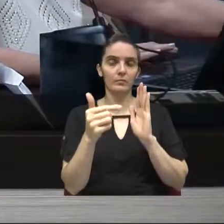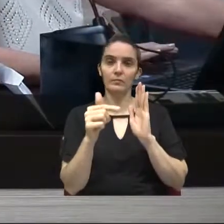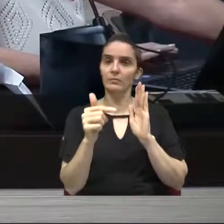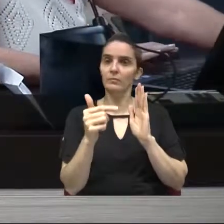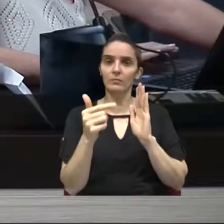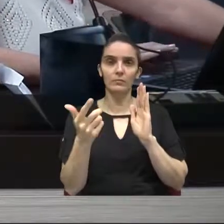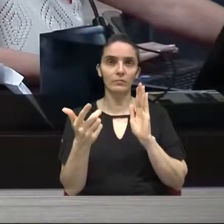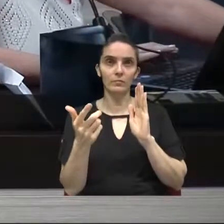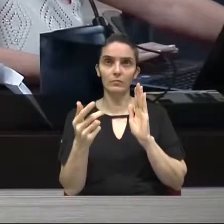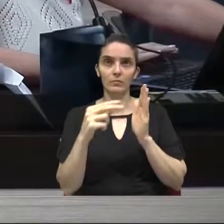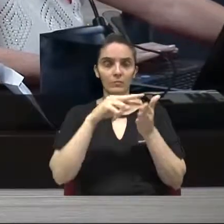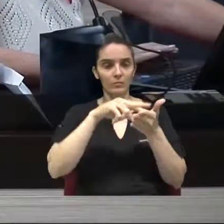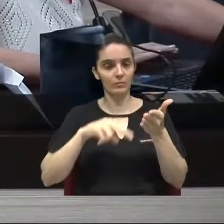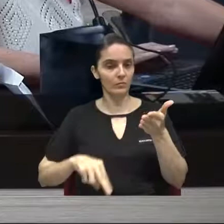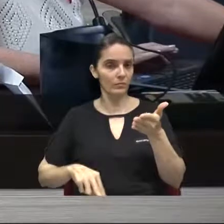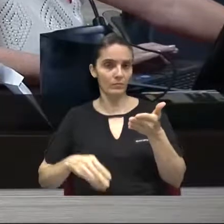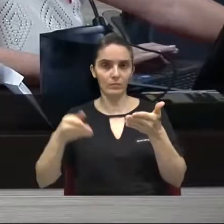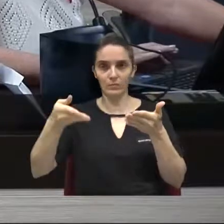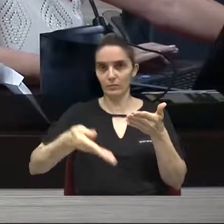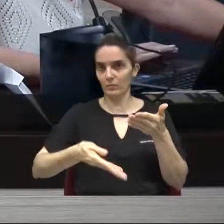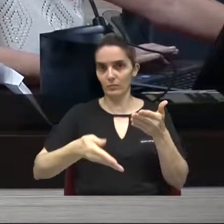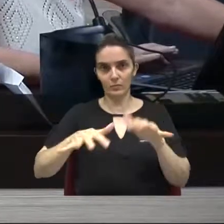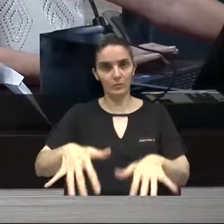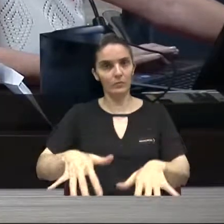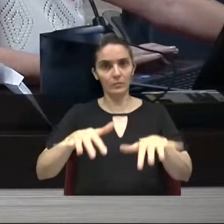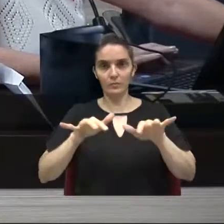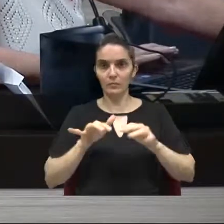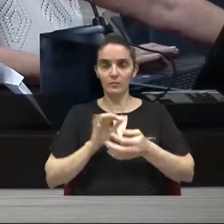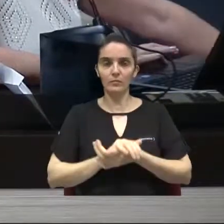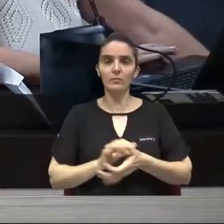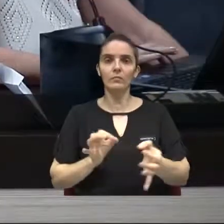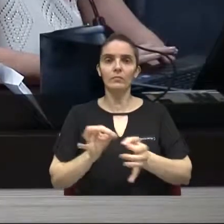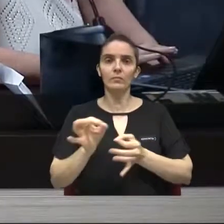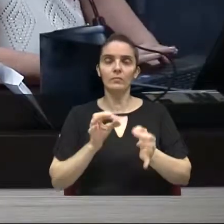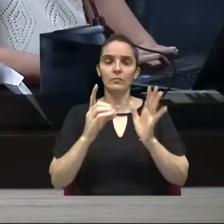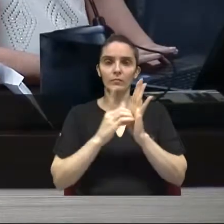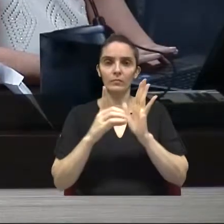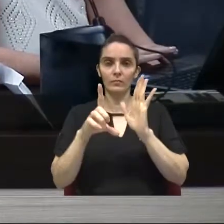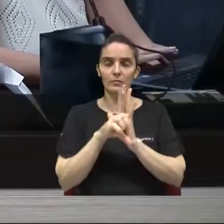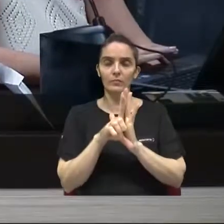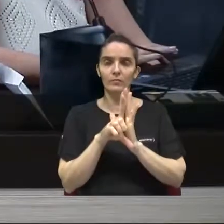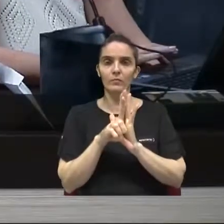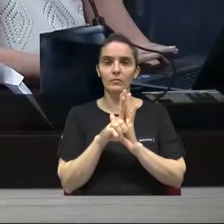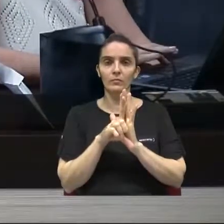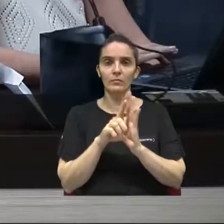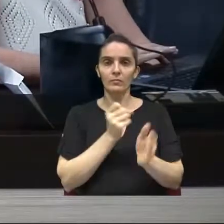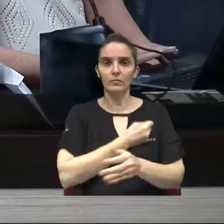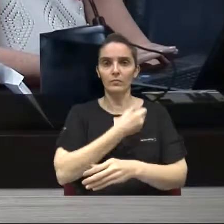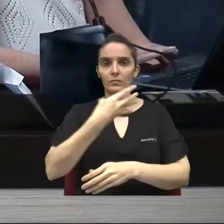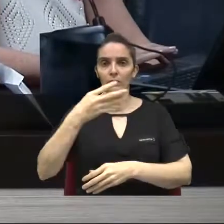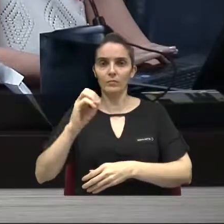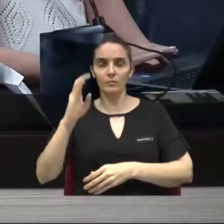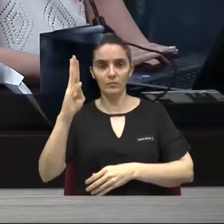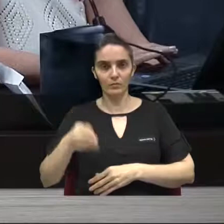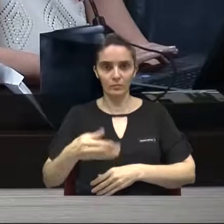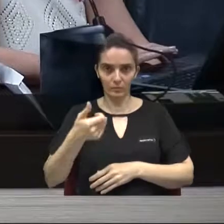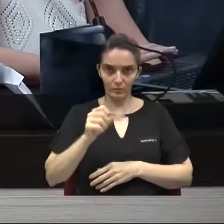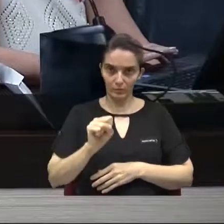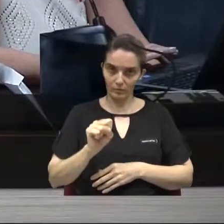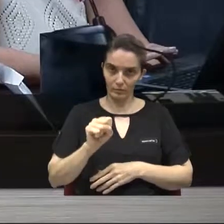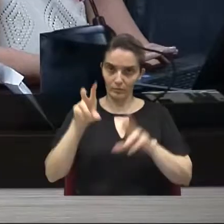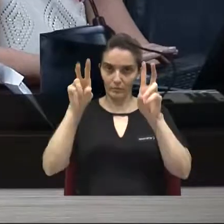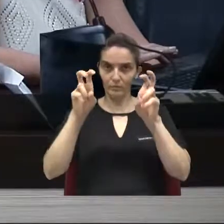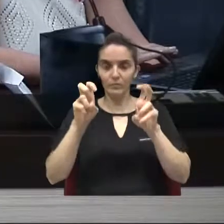isso para ser lido aqui no plenário. Projeto de Decreto Legislativo número 40/2018.